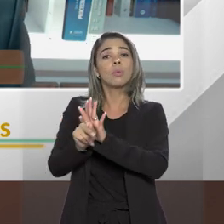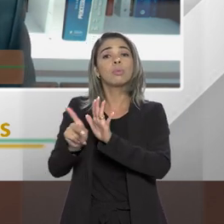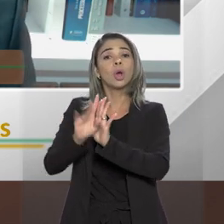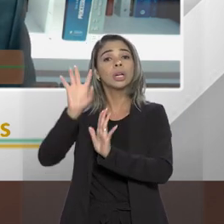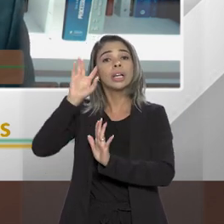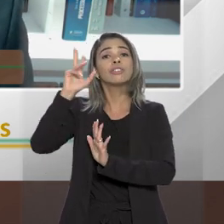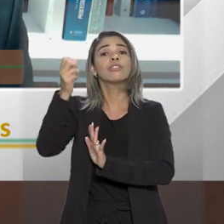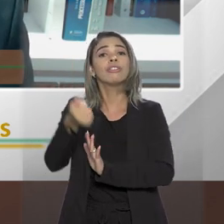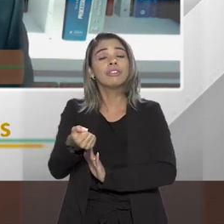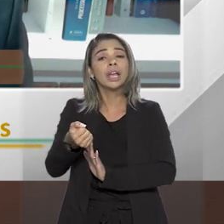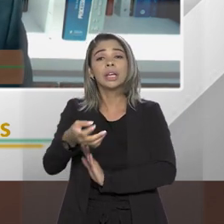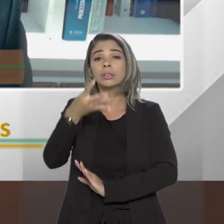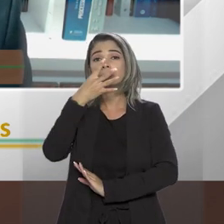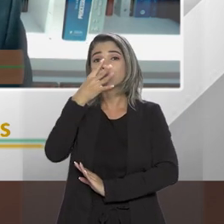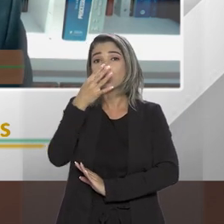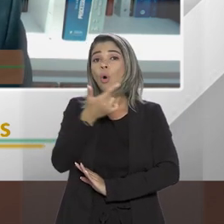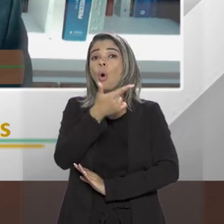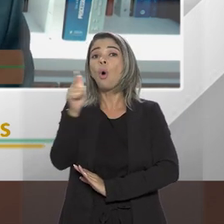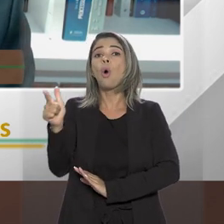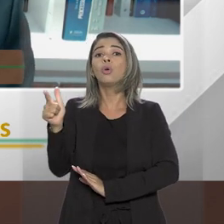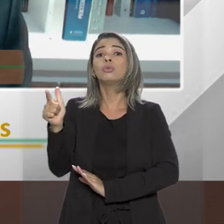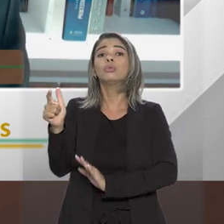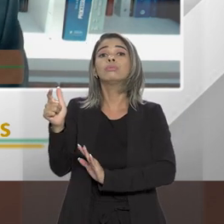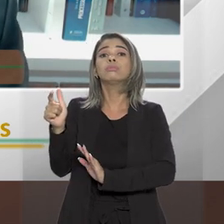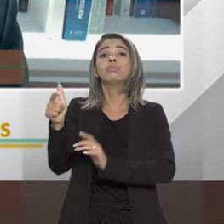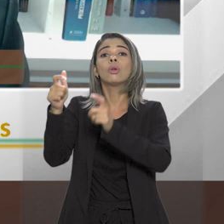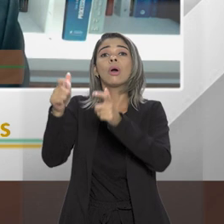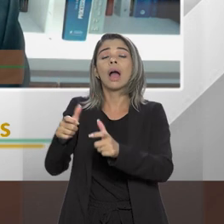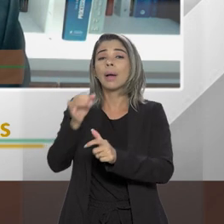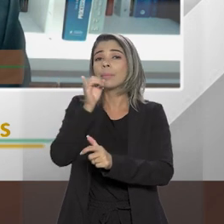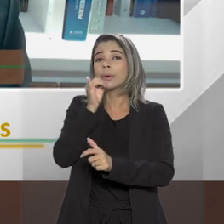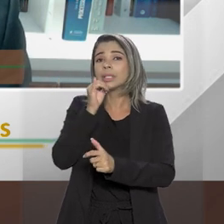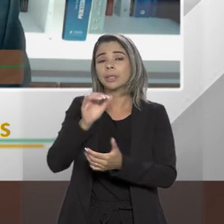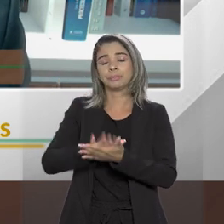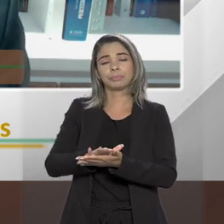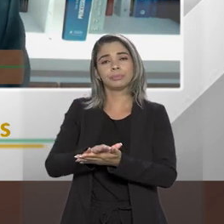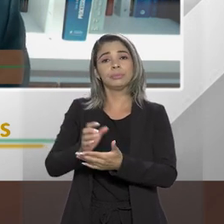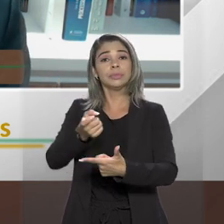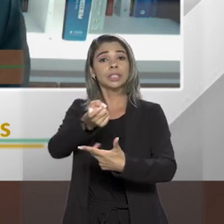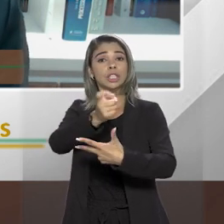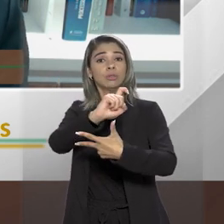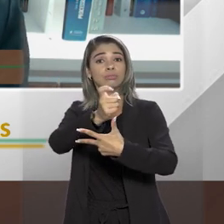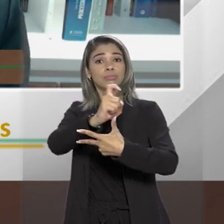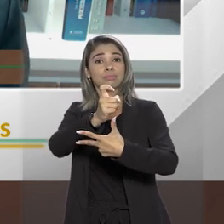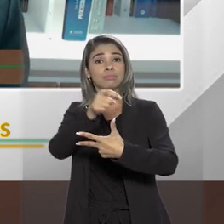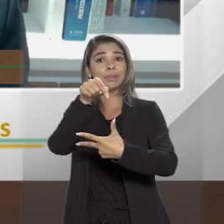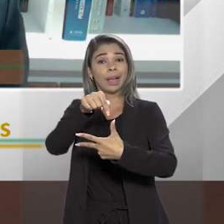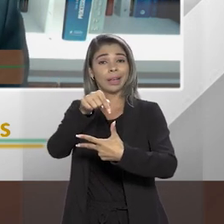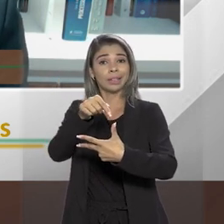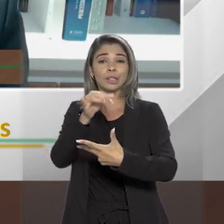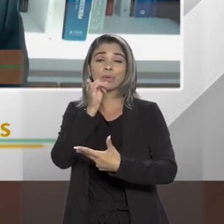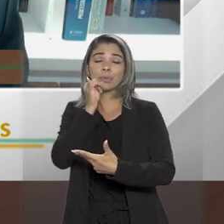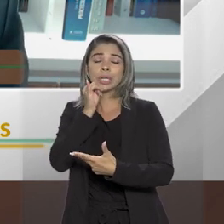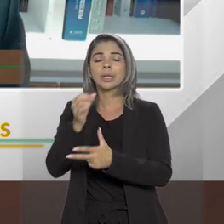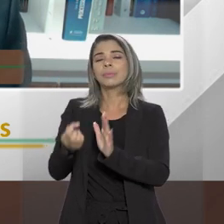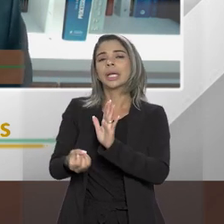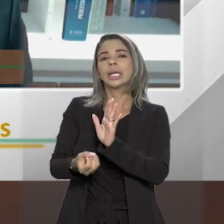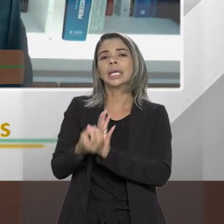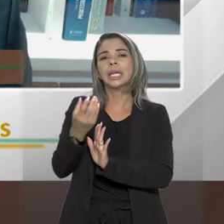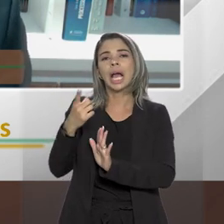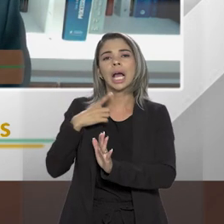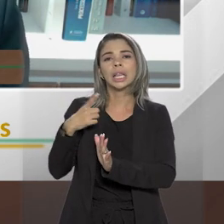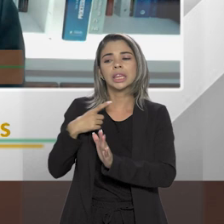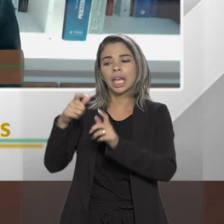decidida e apreciada por um outro poder, como, por exemplo, o Poder Executivo. Seria, por exemplo, a criação de